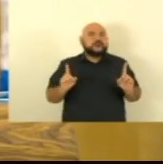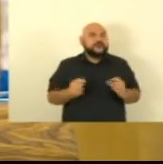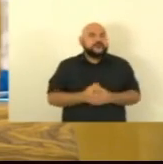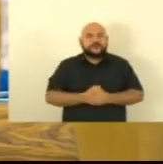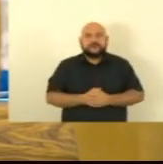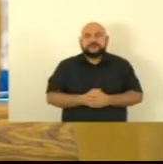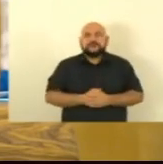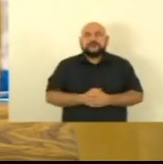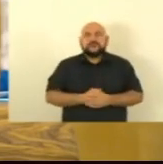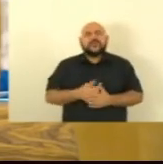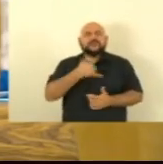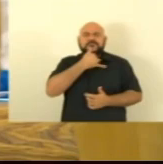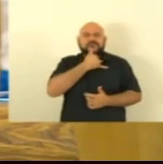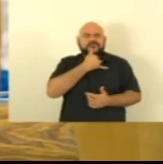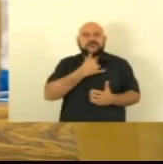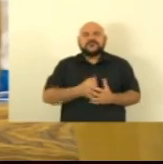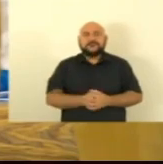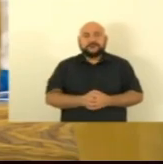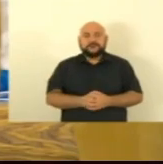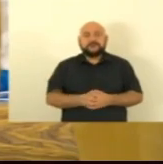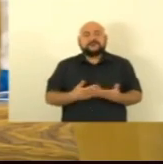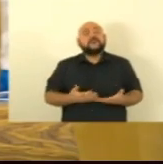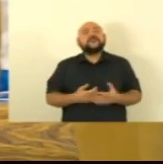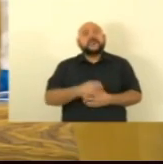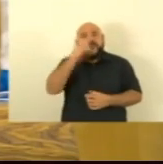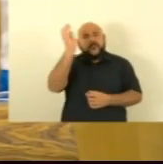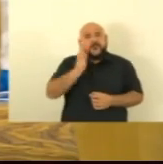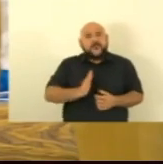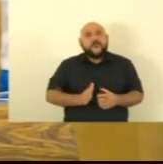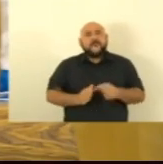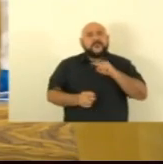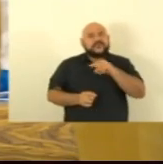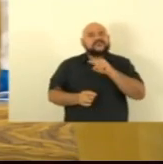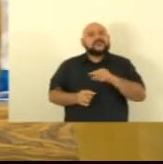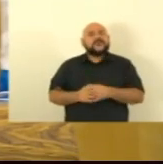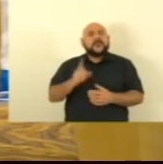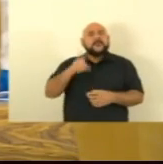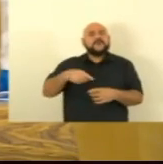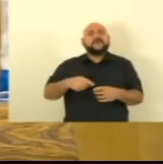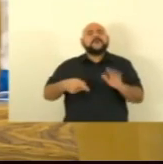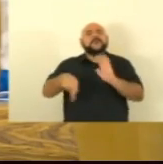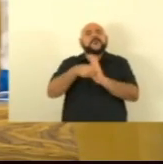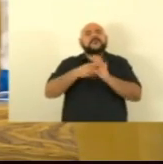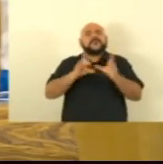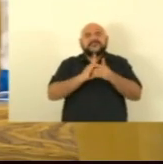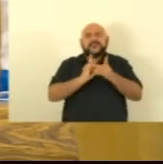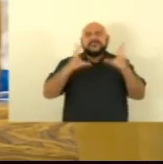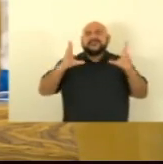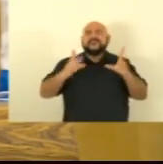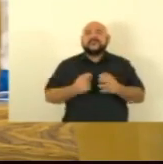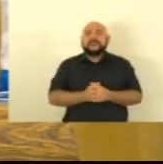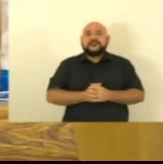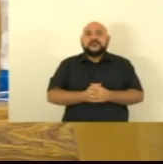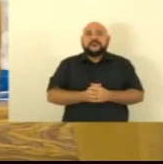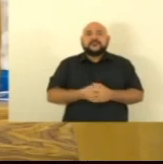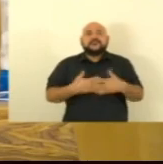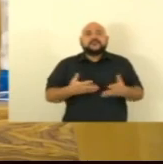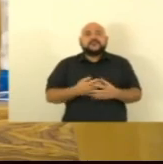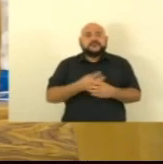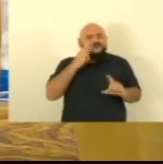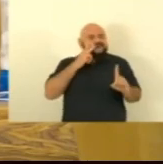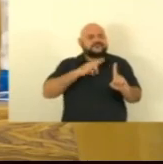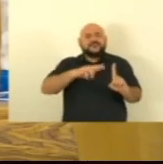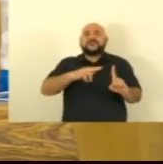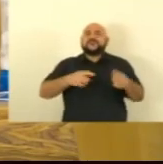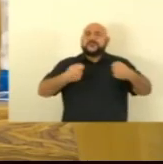Lamentável que no Brasil não exista mais um Estado democrático de direito. e que tudo que um espectro faça seja